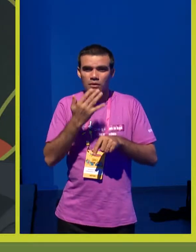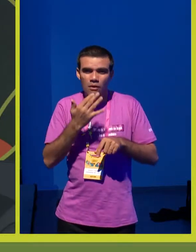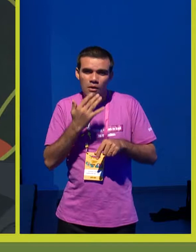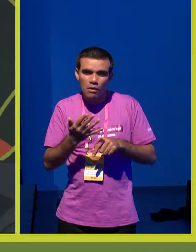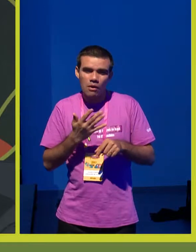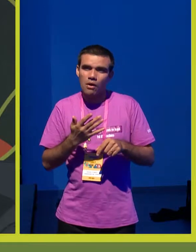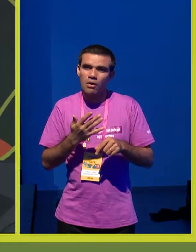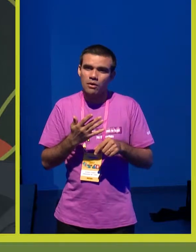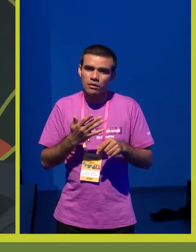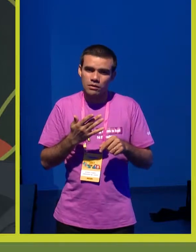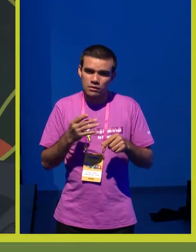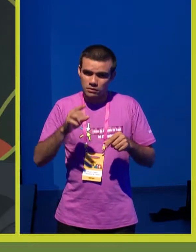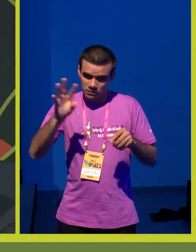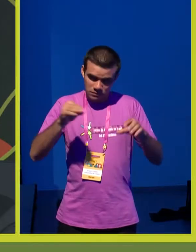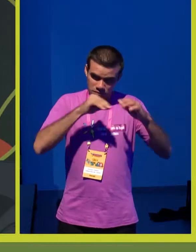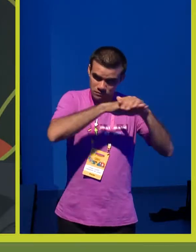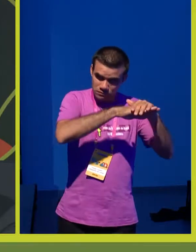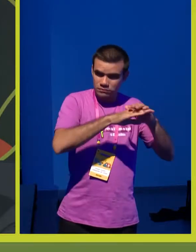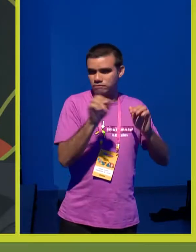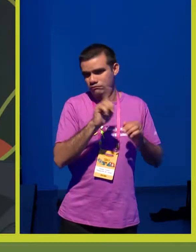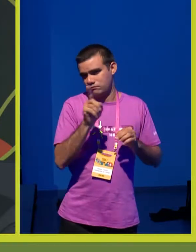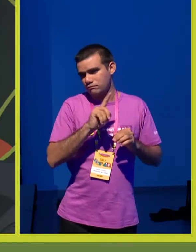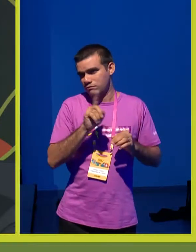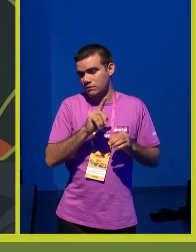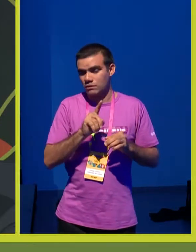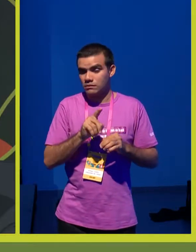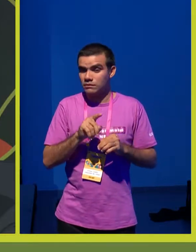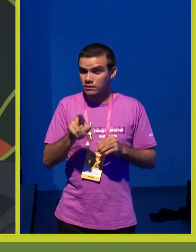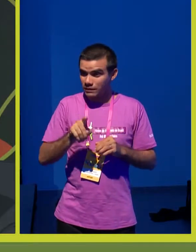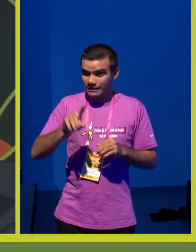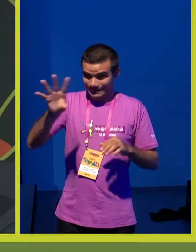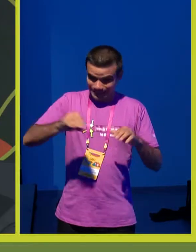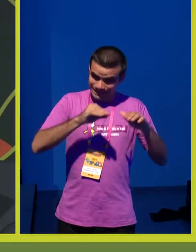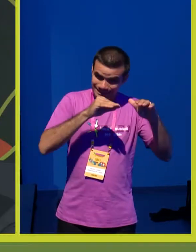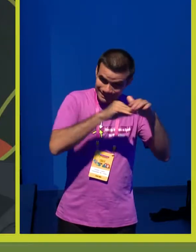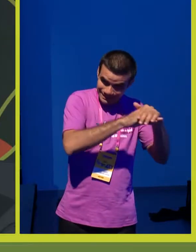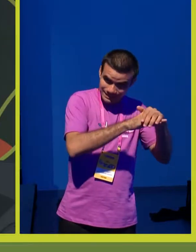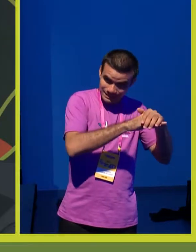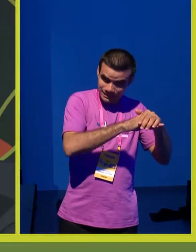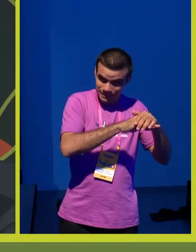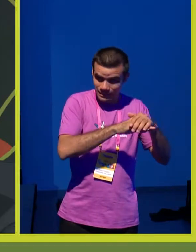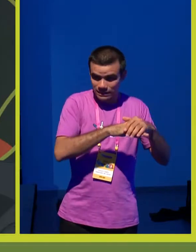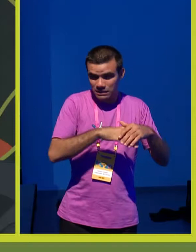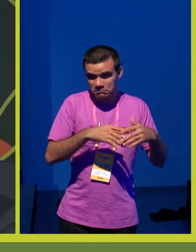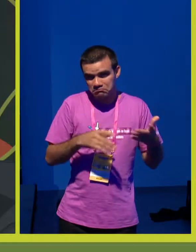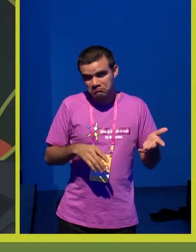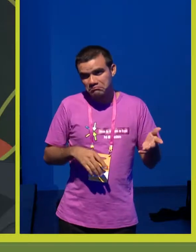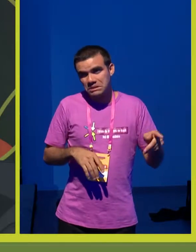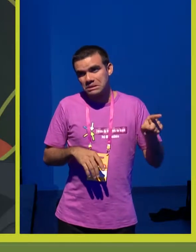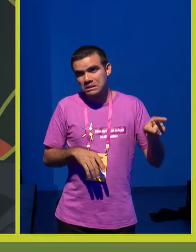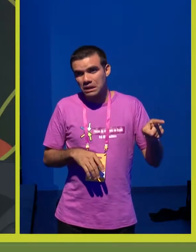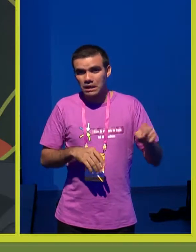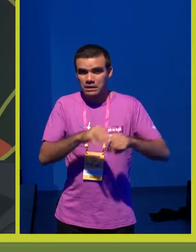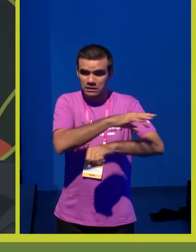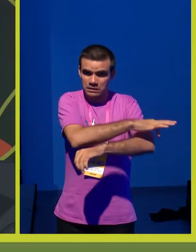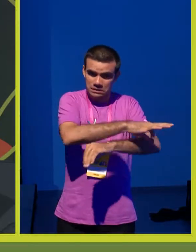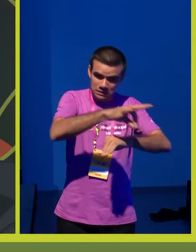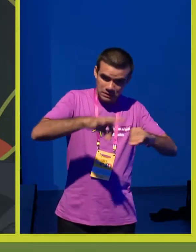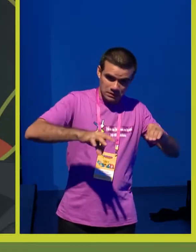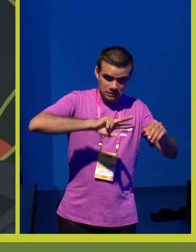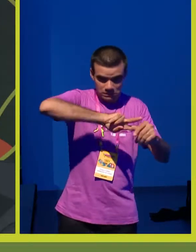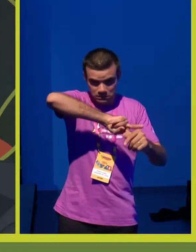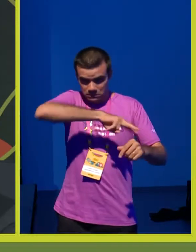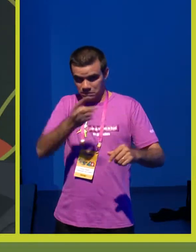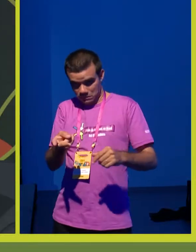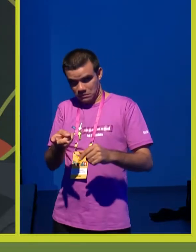montagem do modelo então uma vez o modelo armazenado mesmo que se faça a engenharia reversa